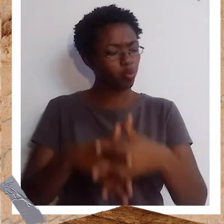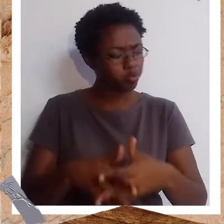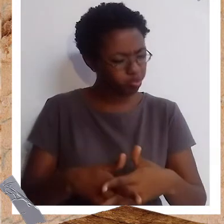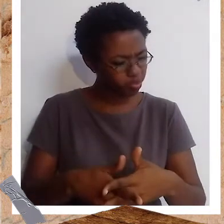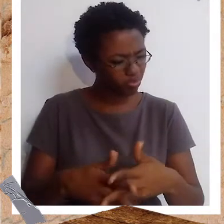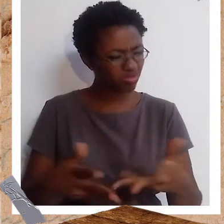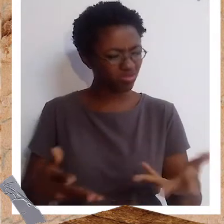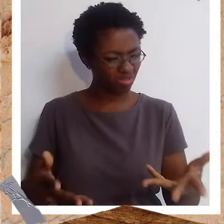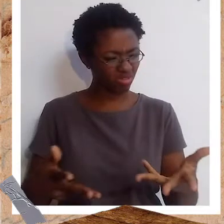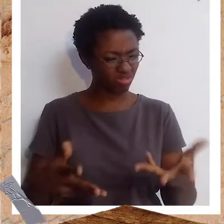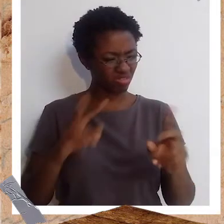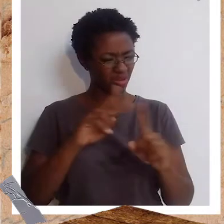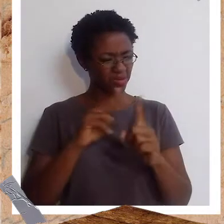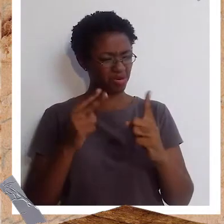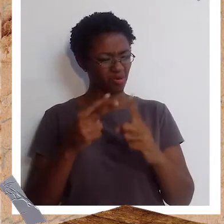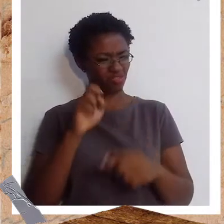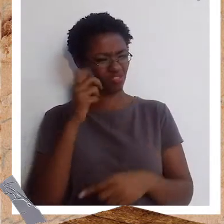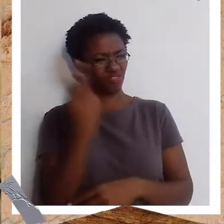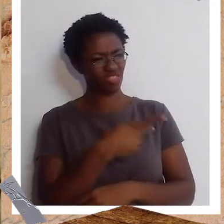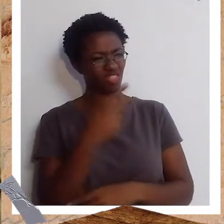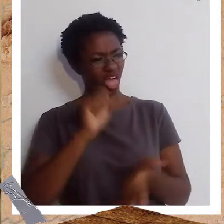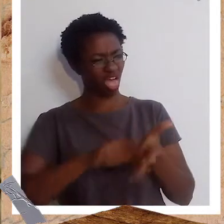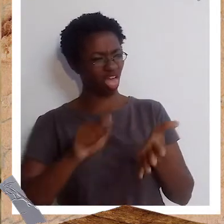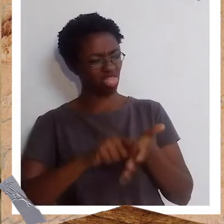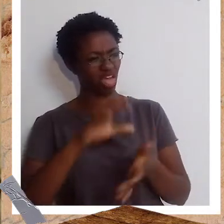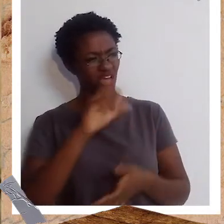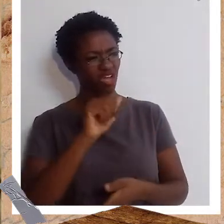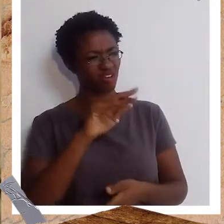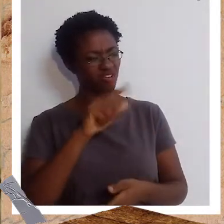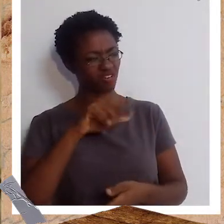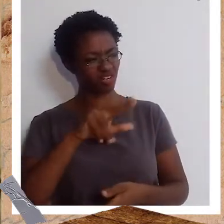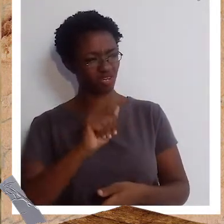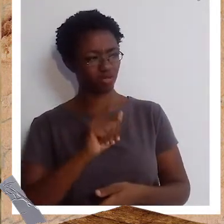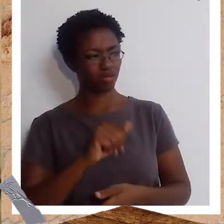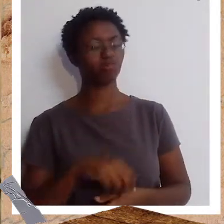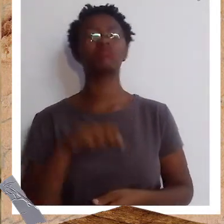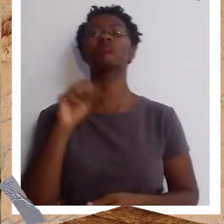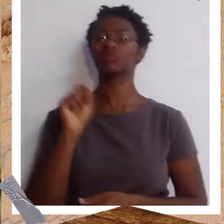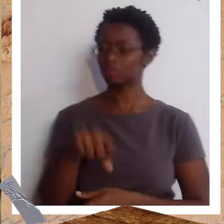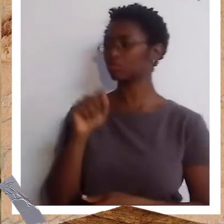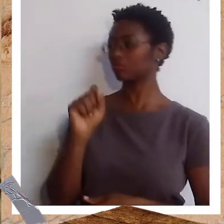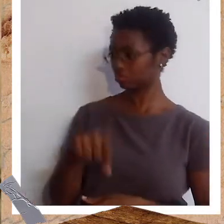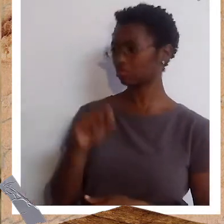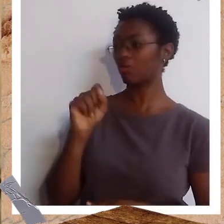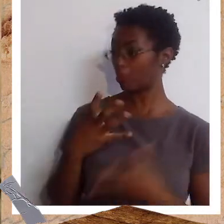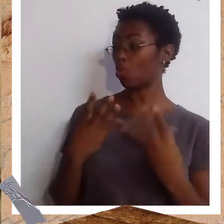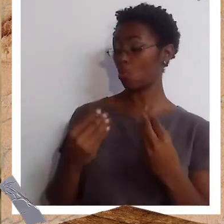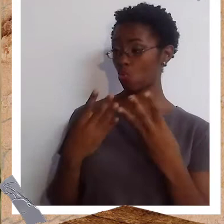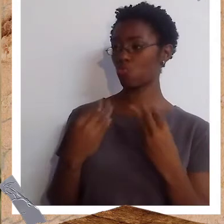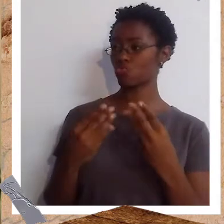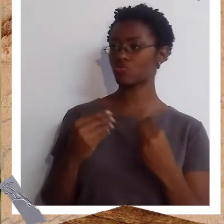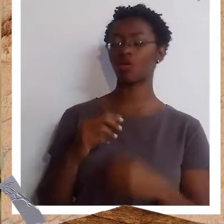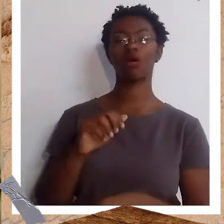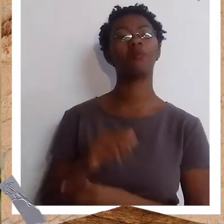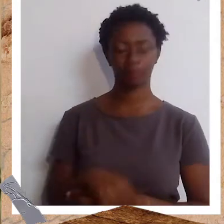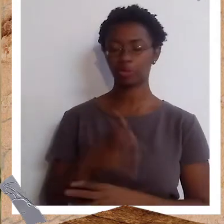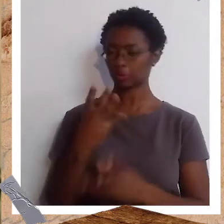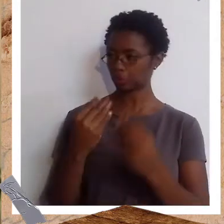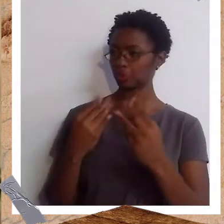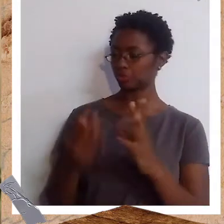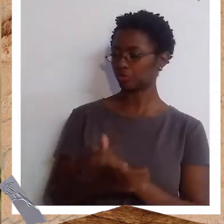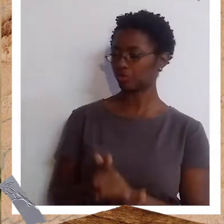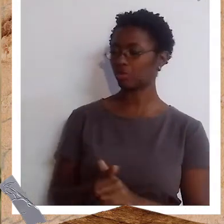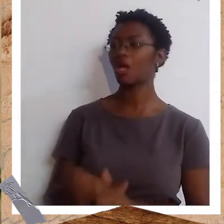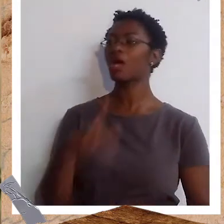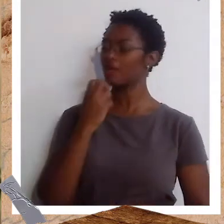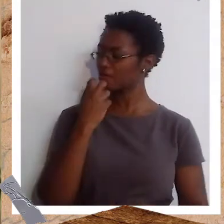dúvida. Sem a menor dúvida, Alex. O Audálio admite, né, no quarto de despejo,